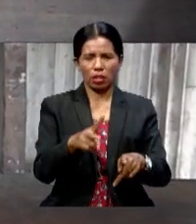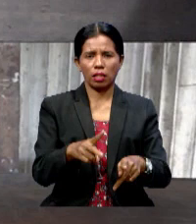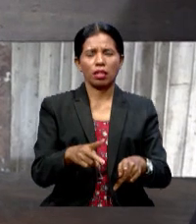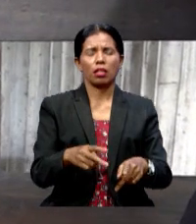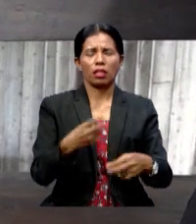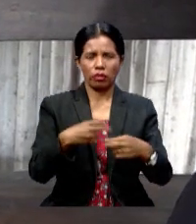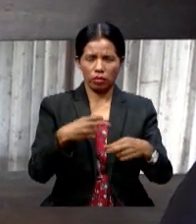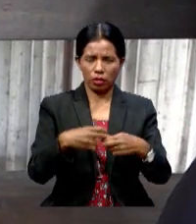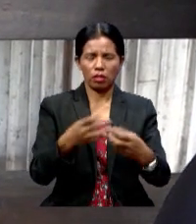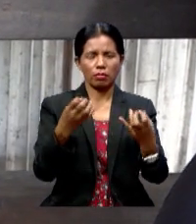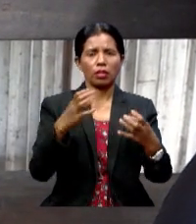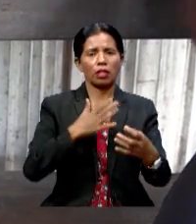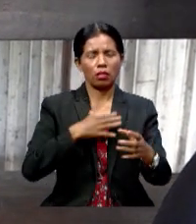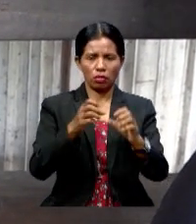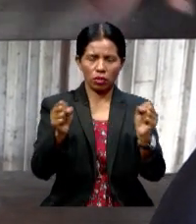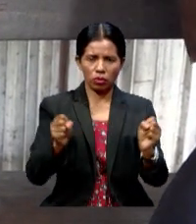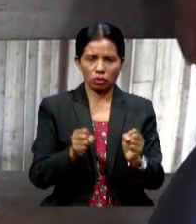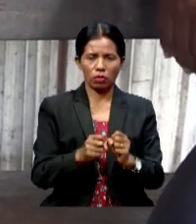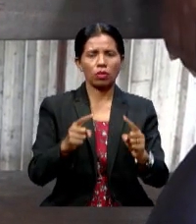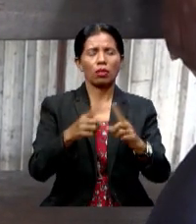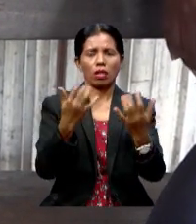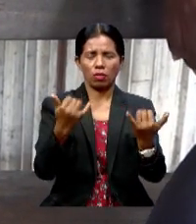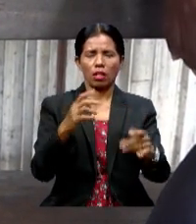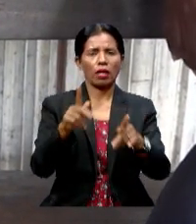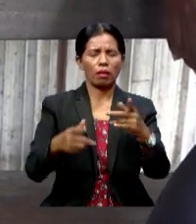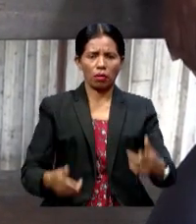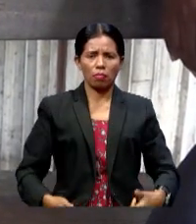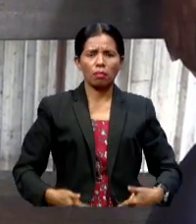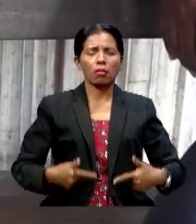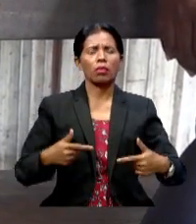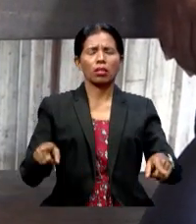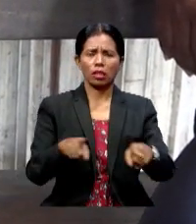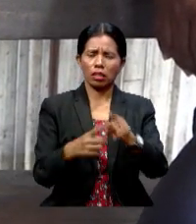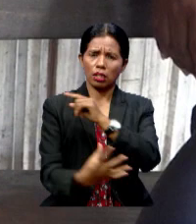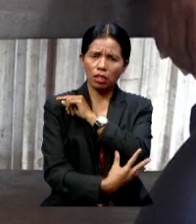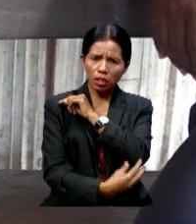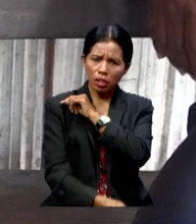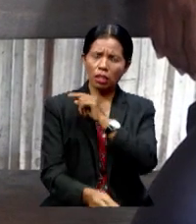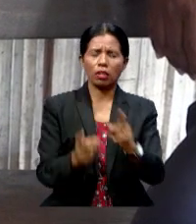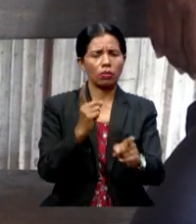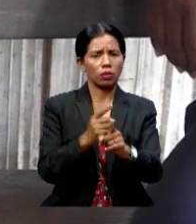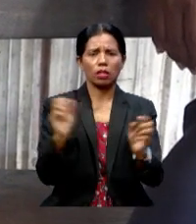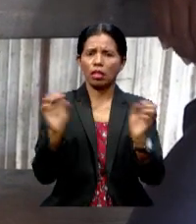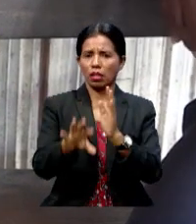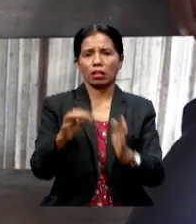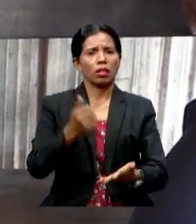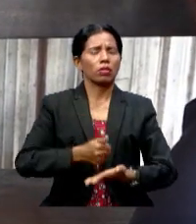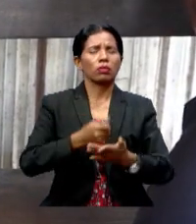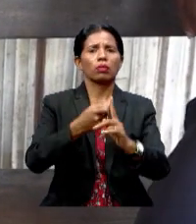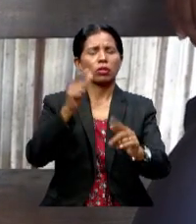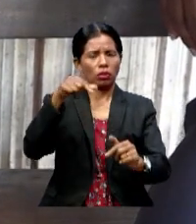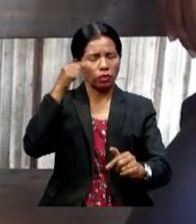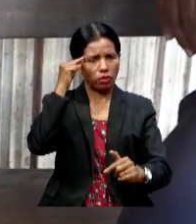veja haunia suplar to ore mo balu moris dia to peves lai tan ajuda